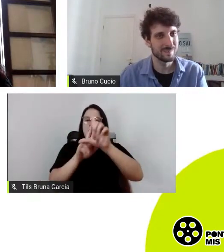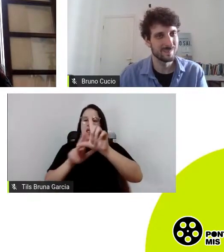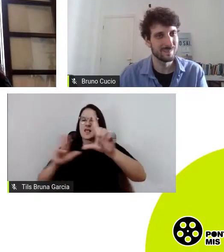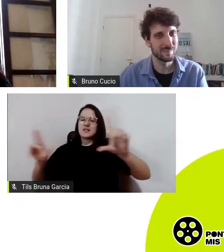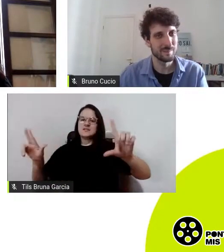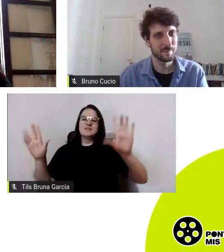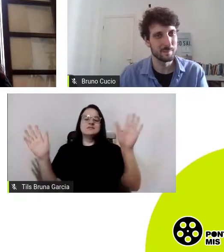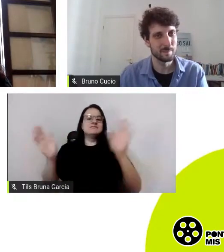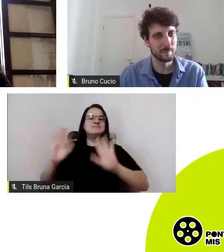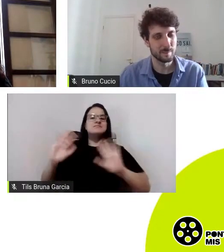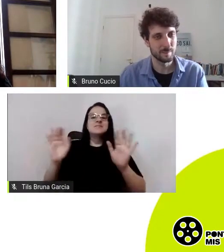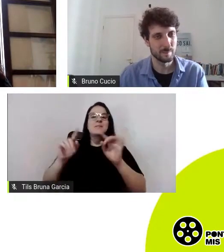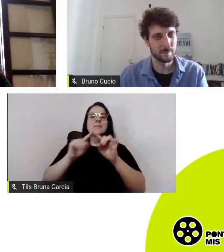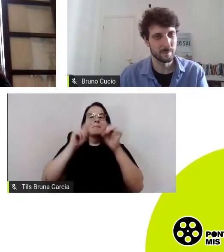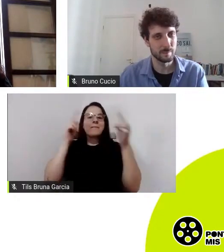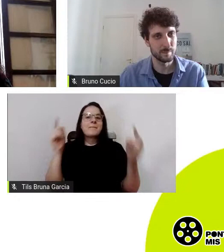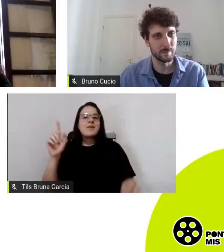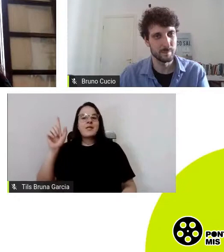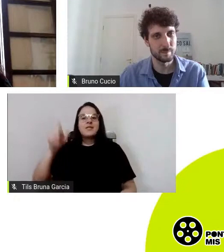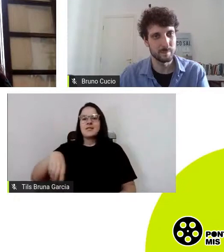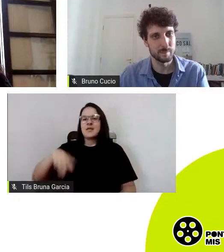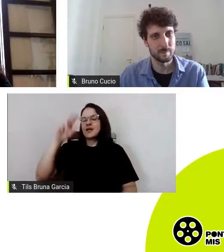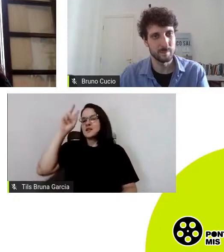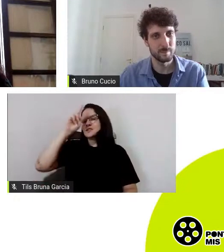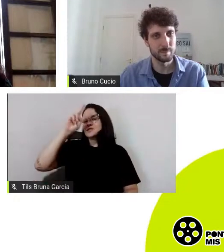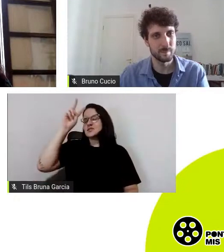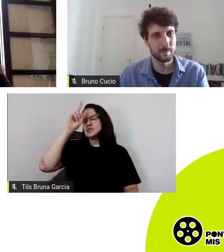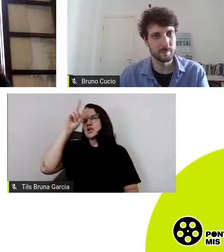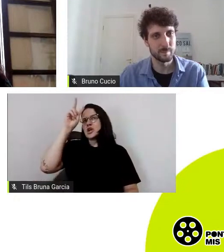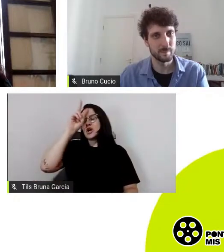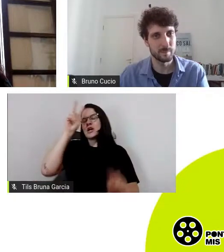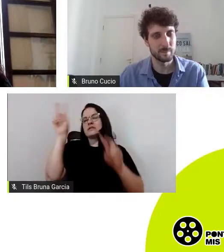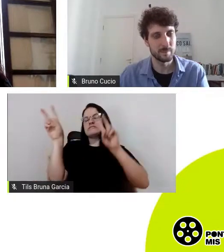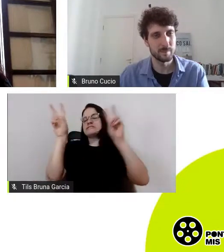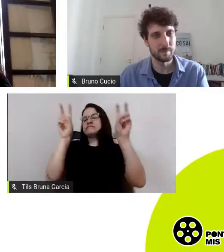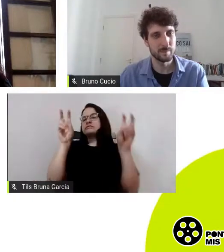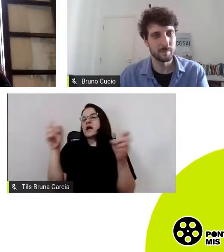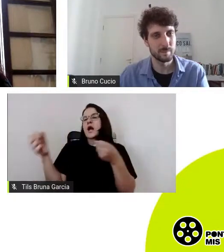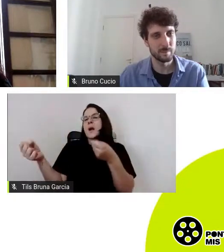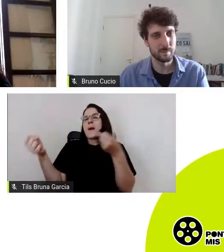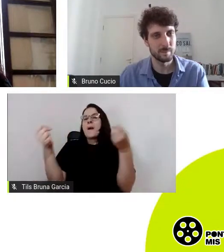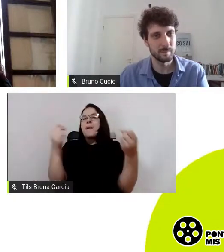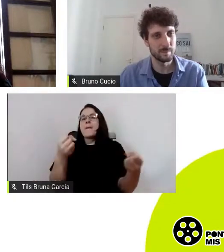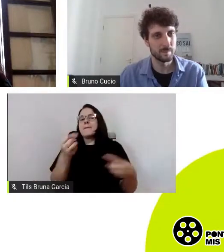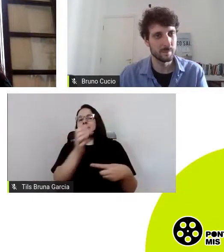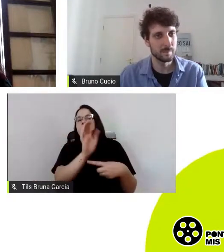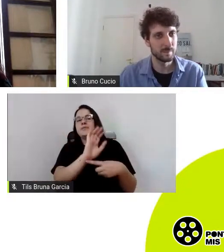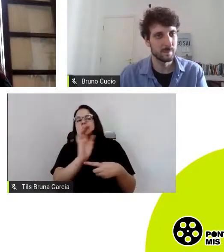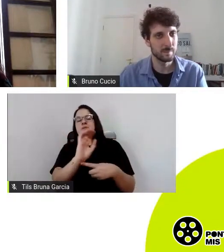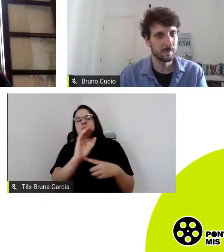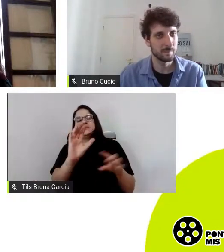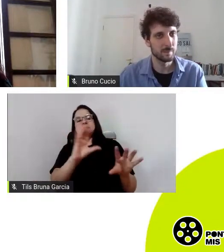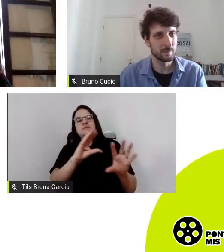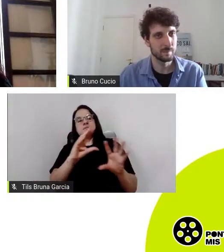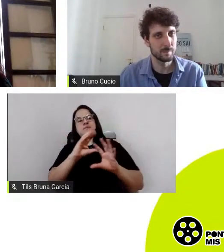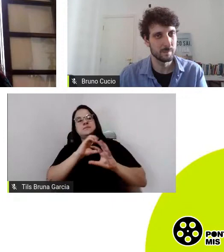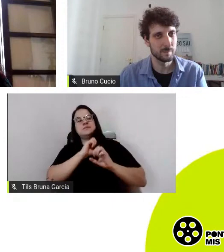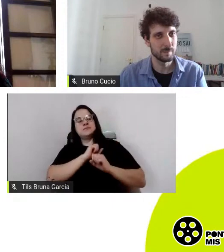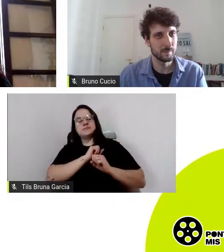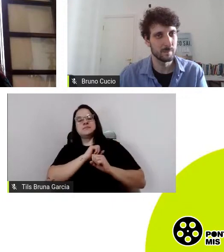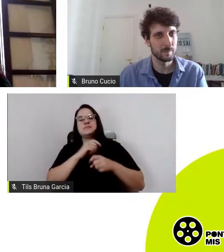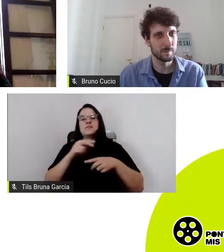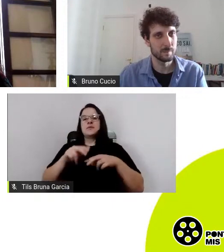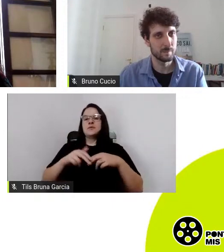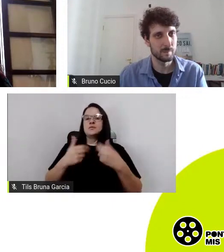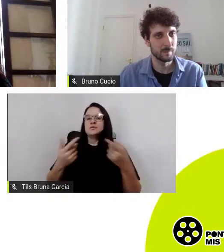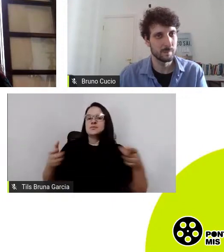atrás. Mas é uma história sobre o poder do cinema, né? Sobre o escuro da sala de cinema. Então, a música do filme tem